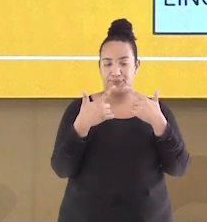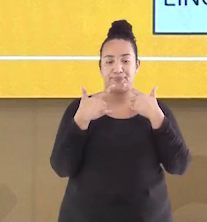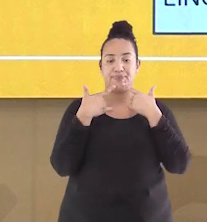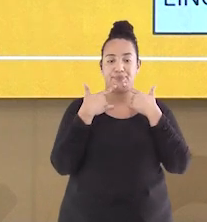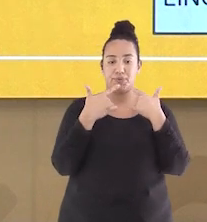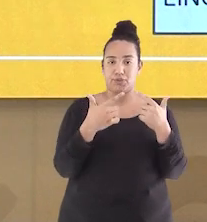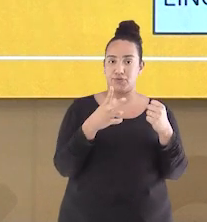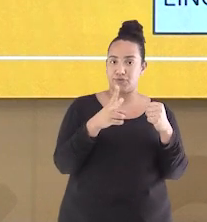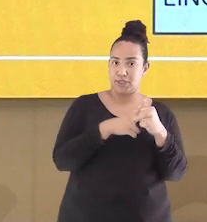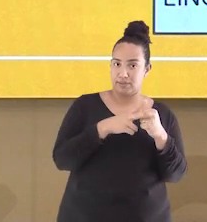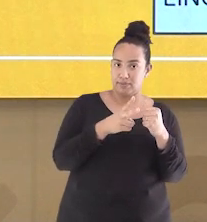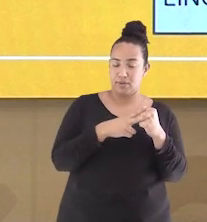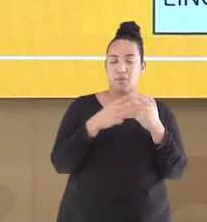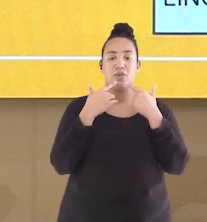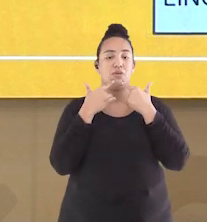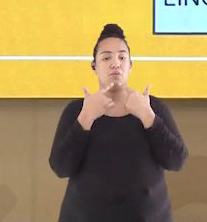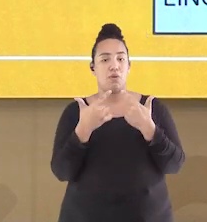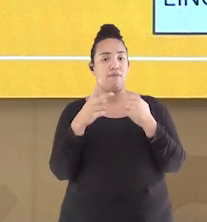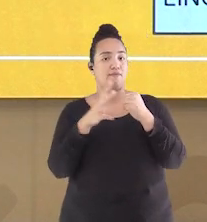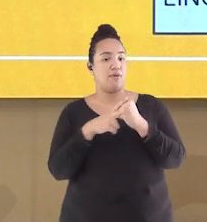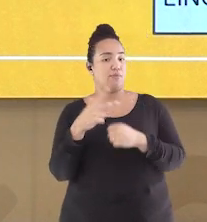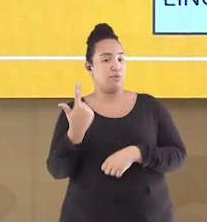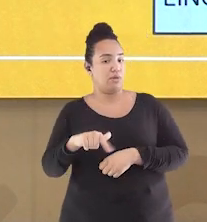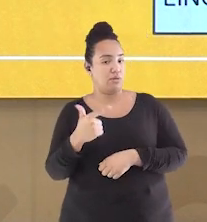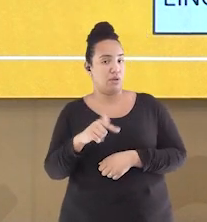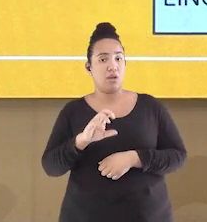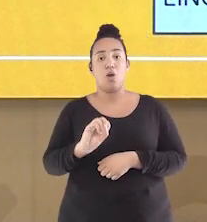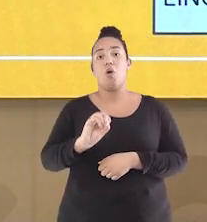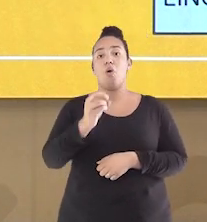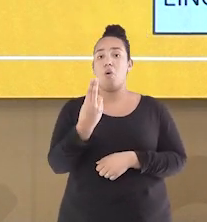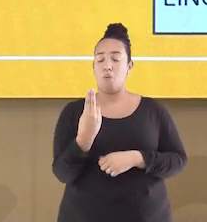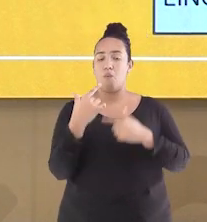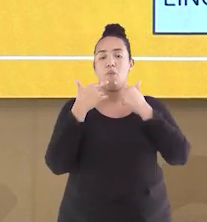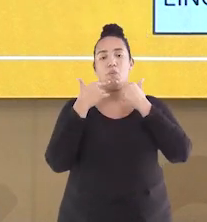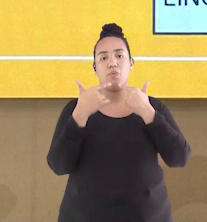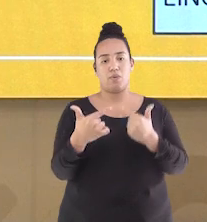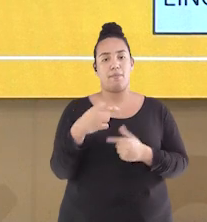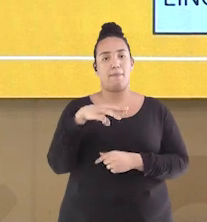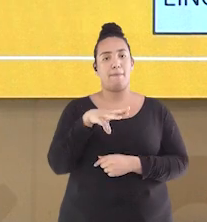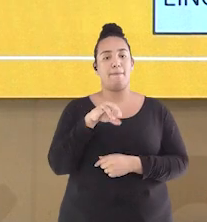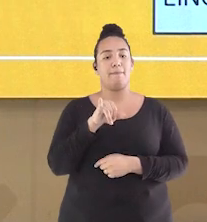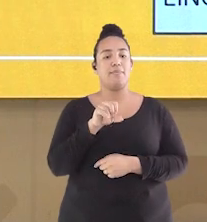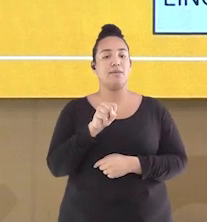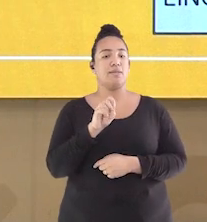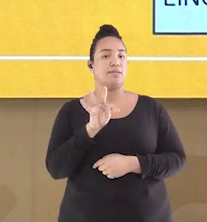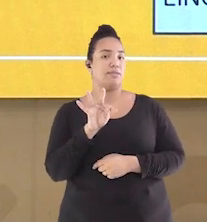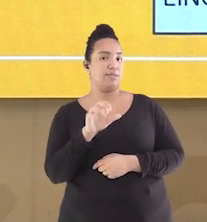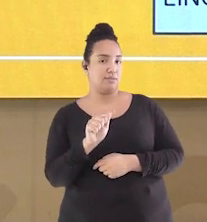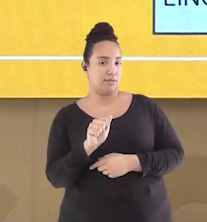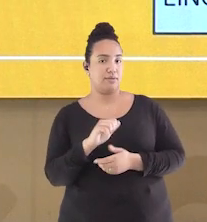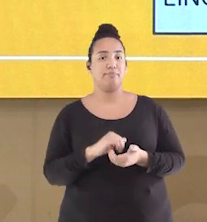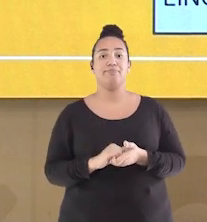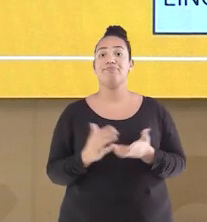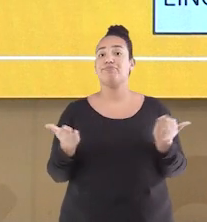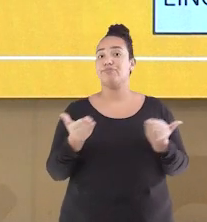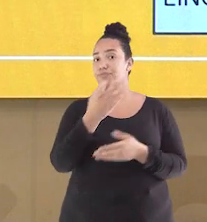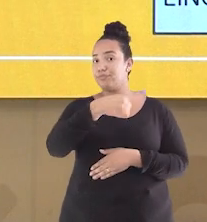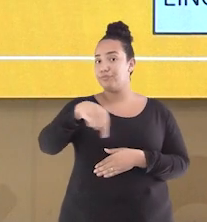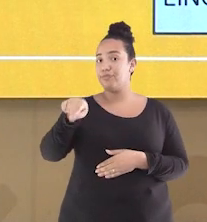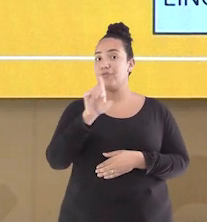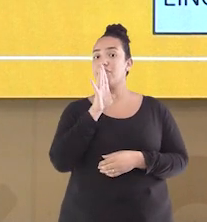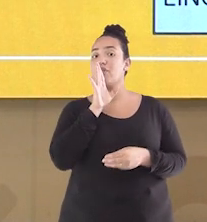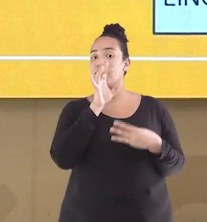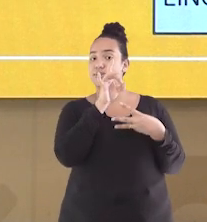verbal, linguagem não verbal ou linguagem mista. Vamos conhecer melhor cada